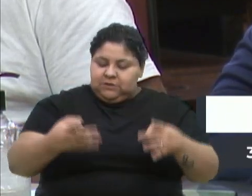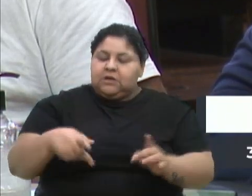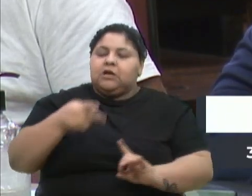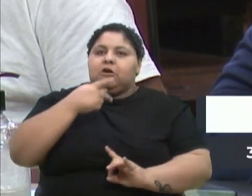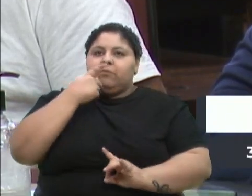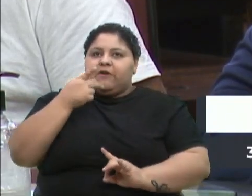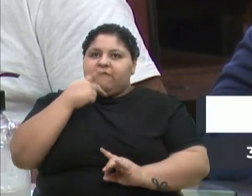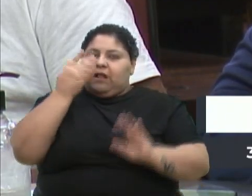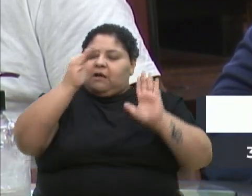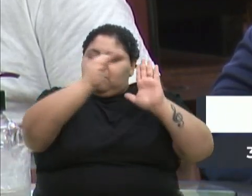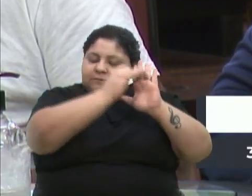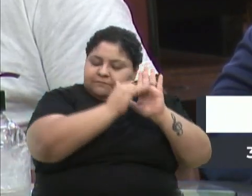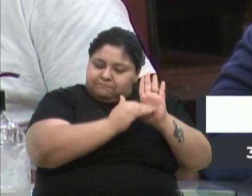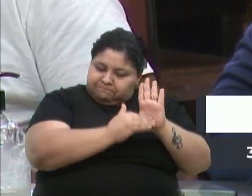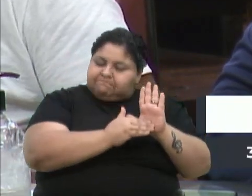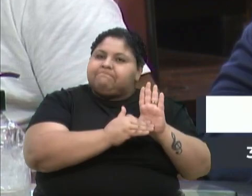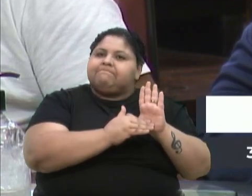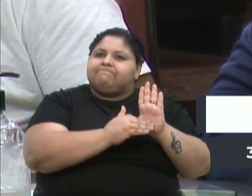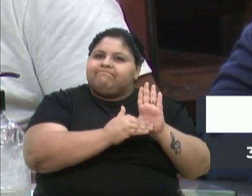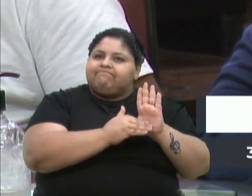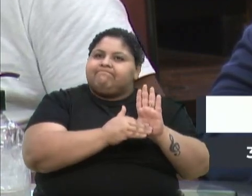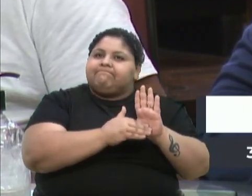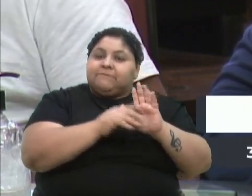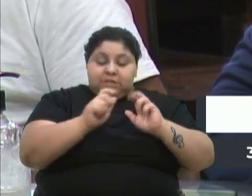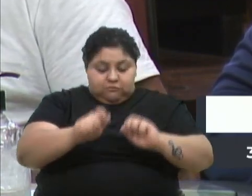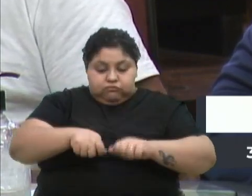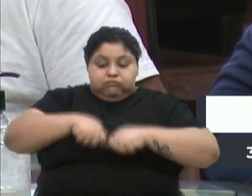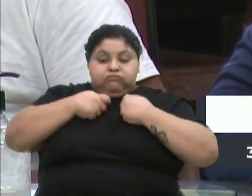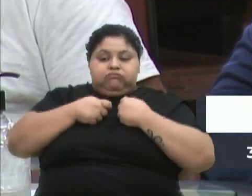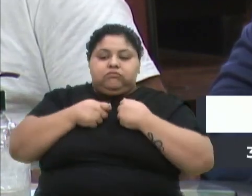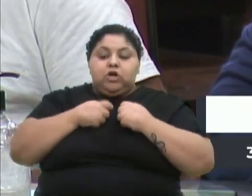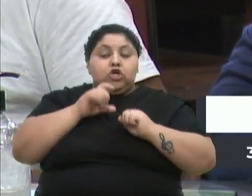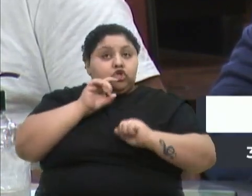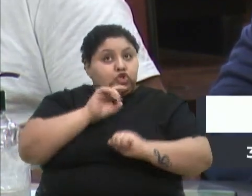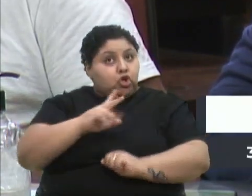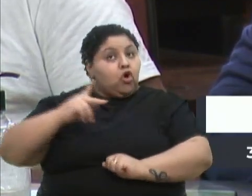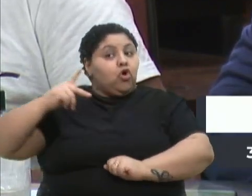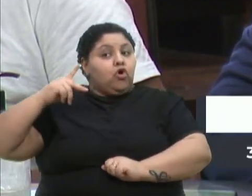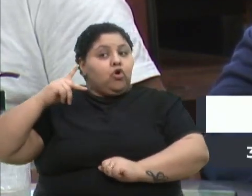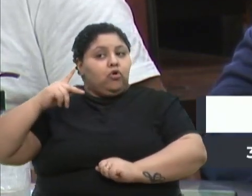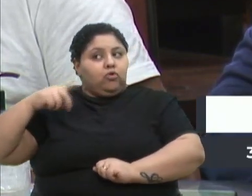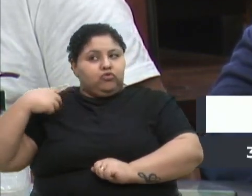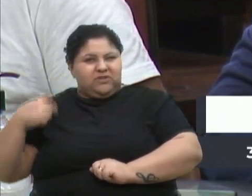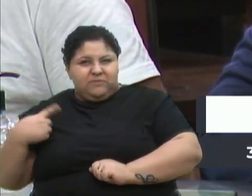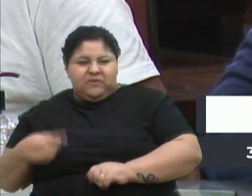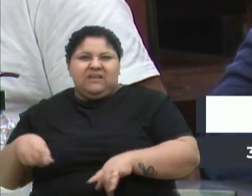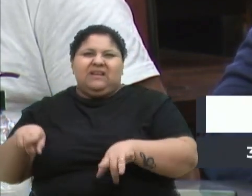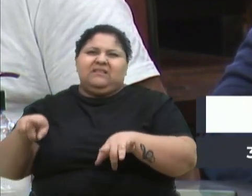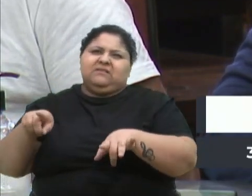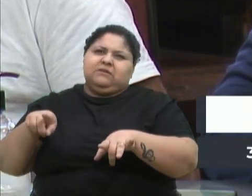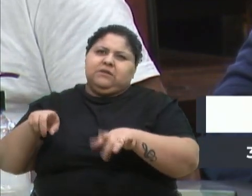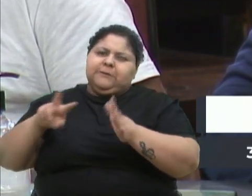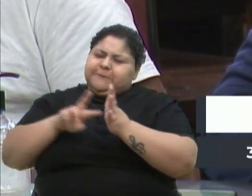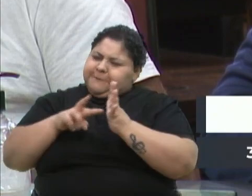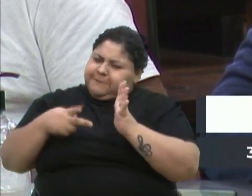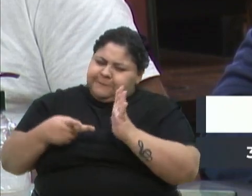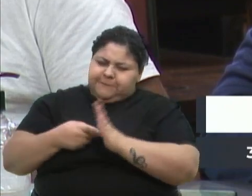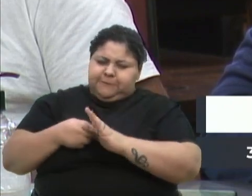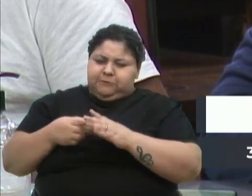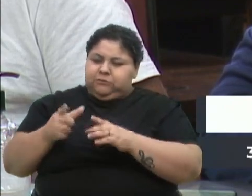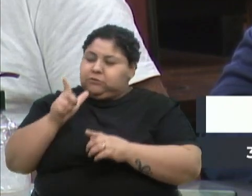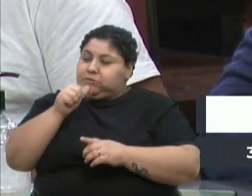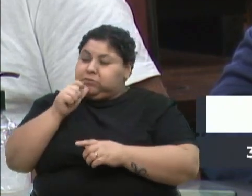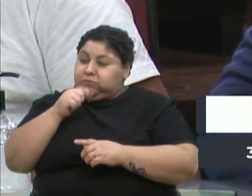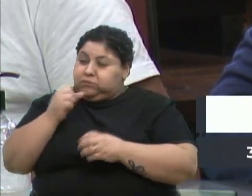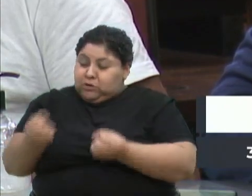mas provavelmente as definições ainda não foram, né? Foram só os deputados para a questão dos alagamentos dessa região ali para reconstrução. Mas